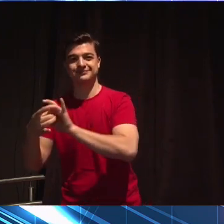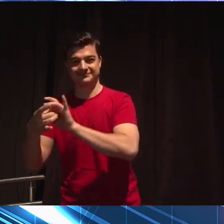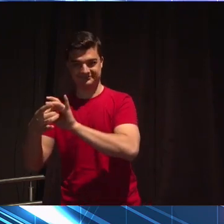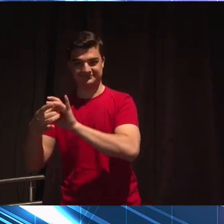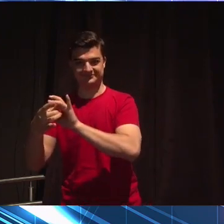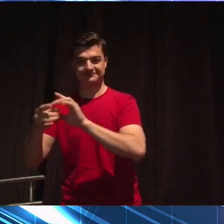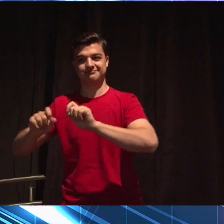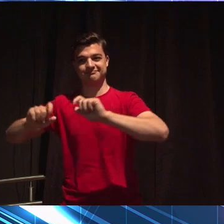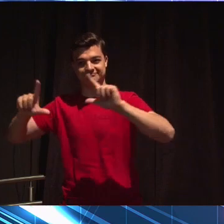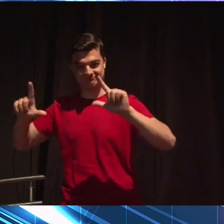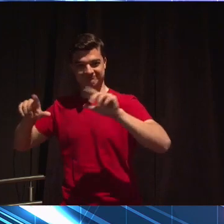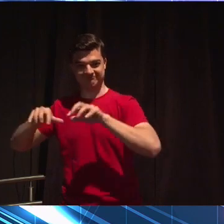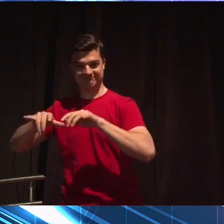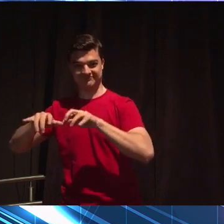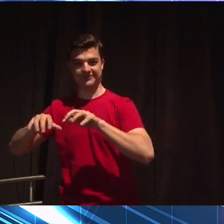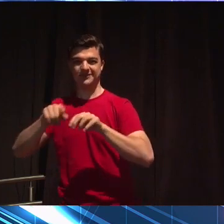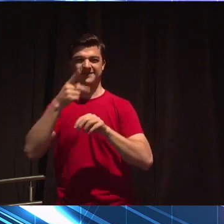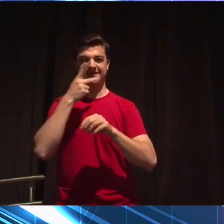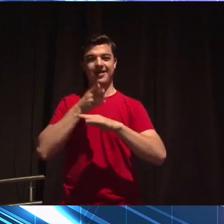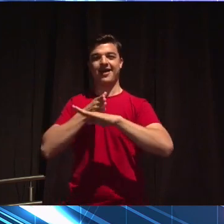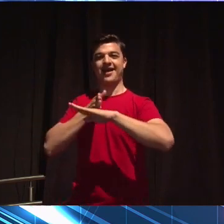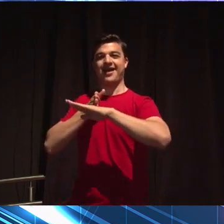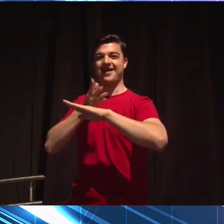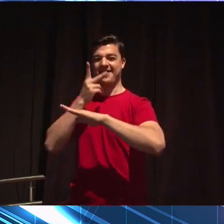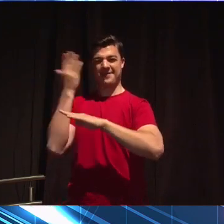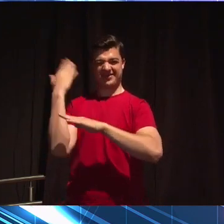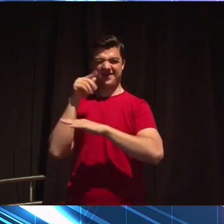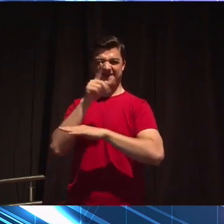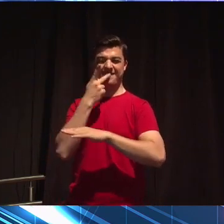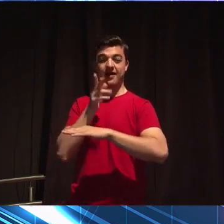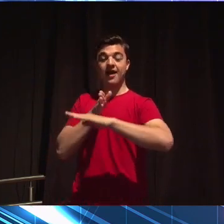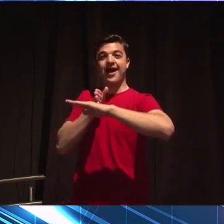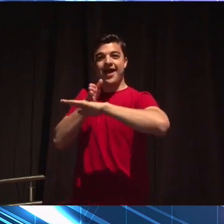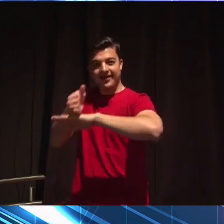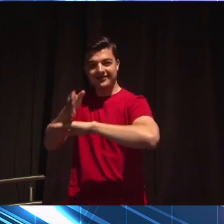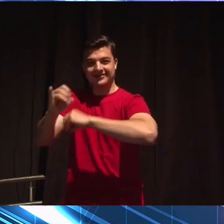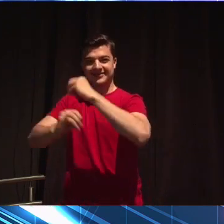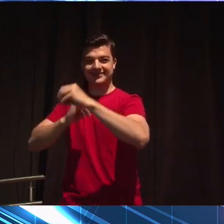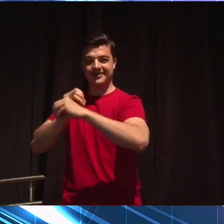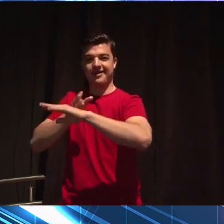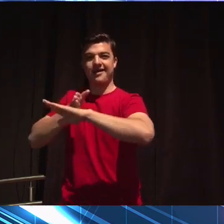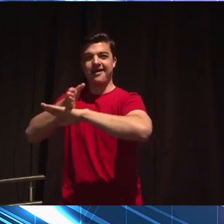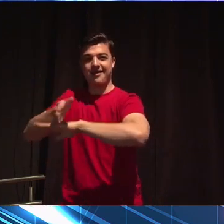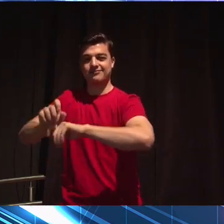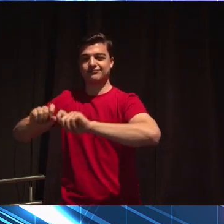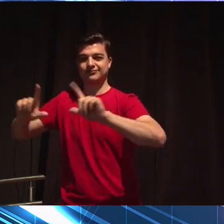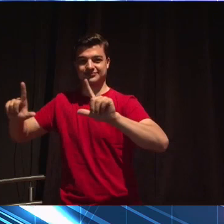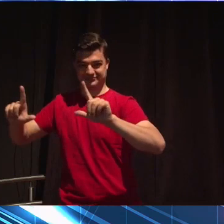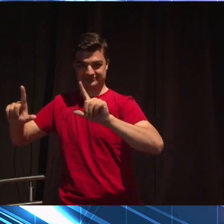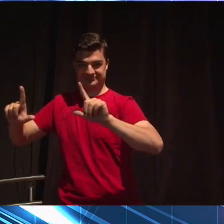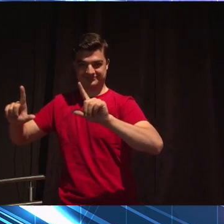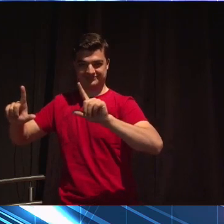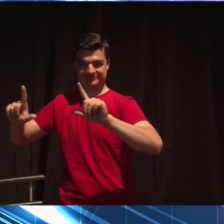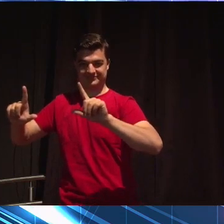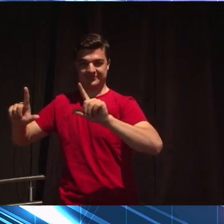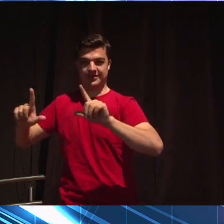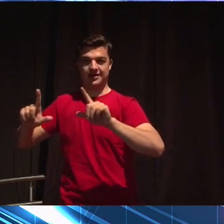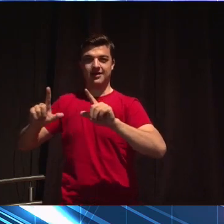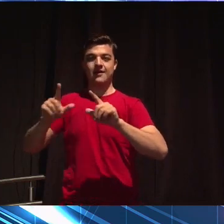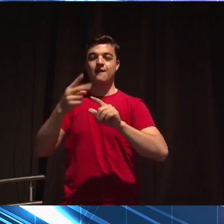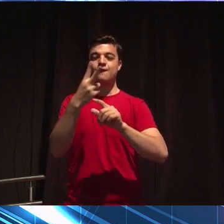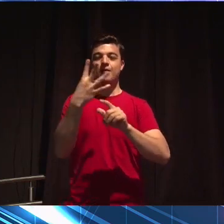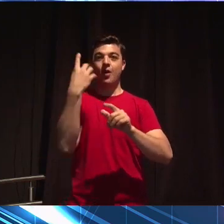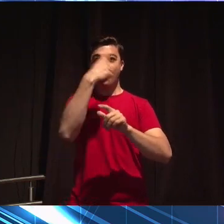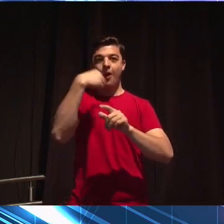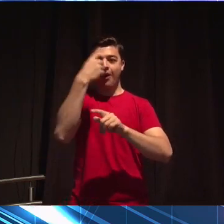dizia, eu estou entrando na internet. Hoje você não entra mais na internet. O celular que você tem no seu bolso te deixa na internet o tempo todo, né? Então, ninguém